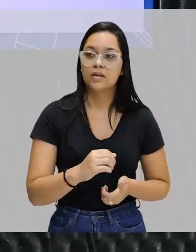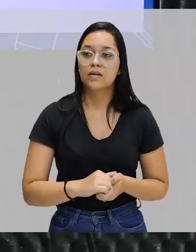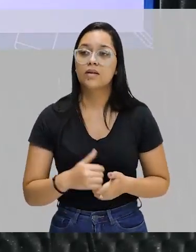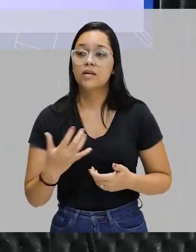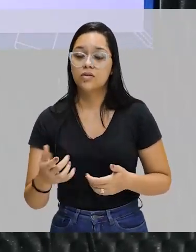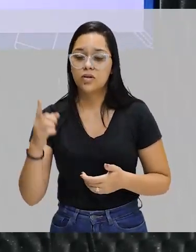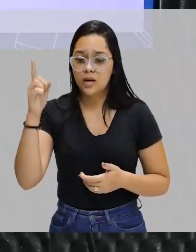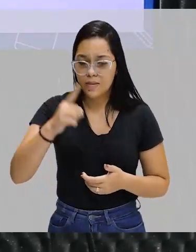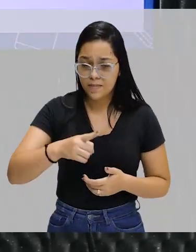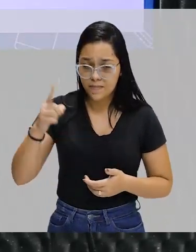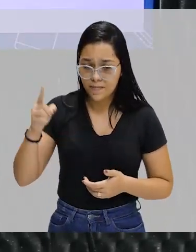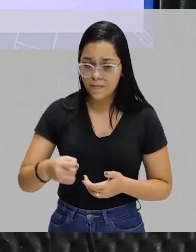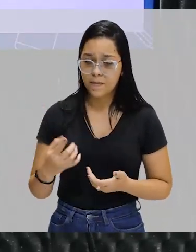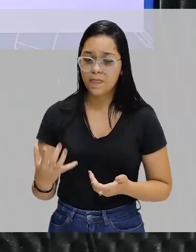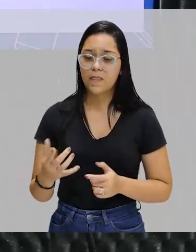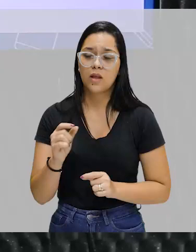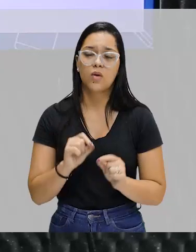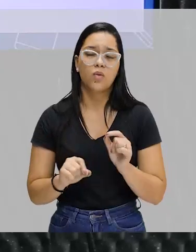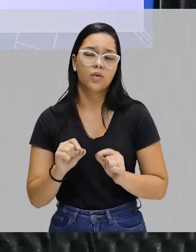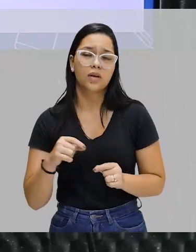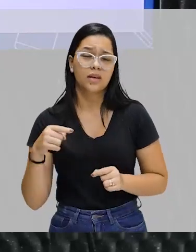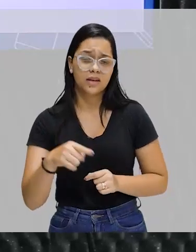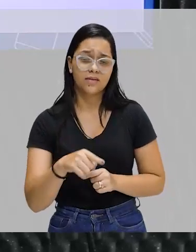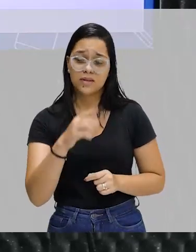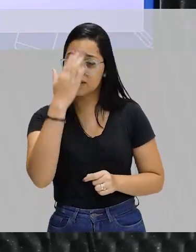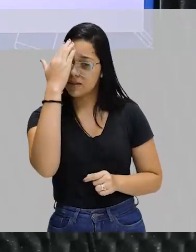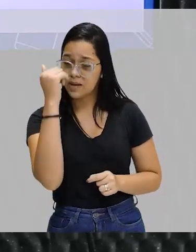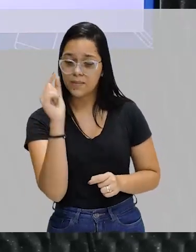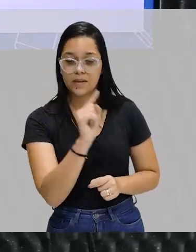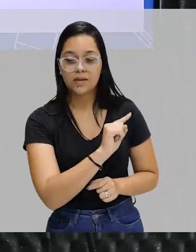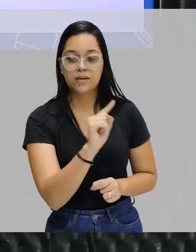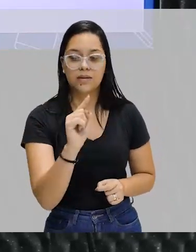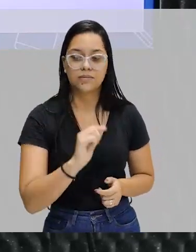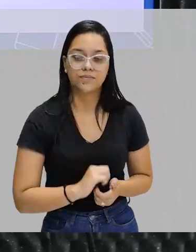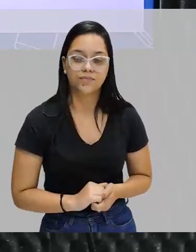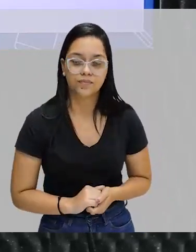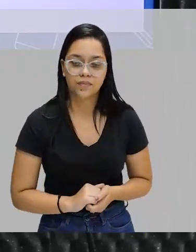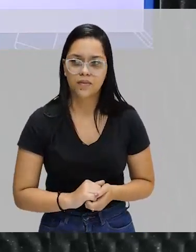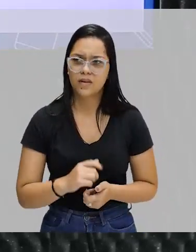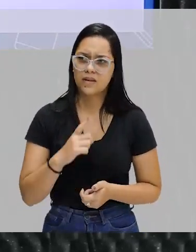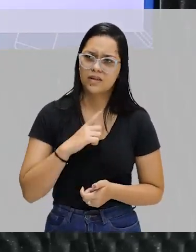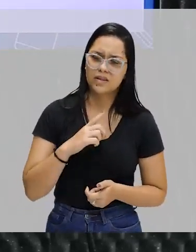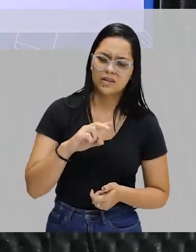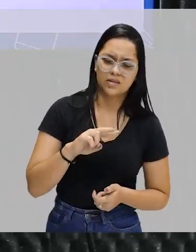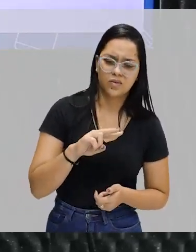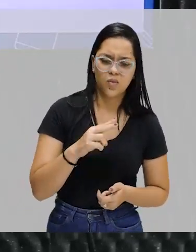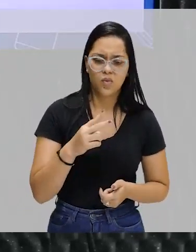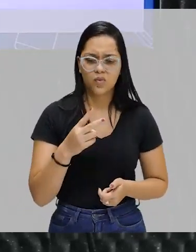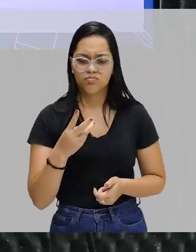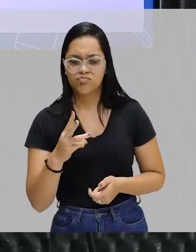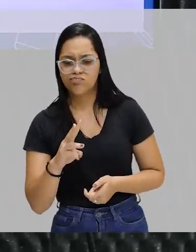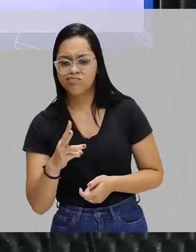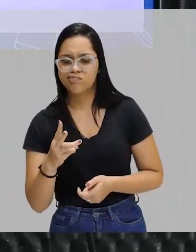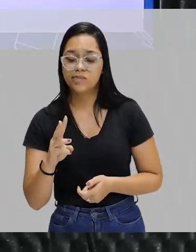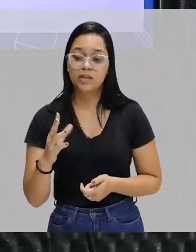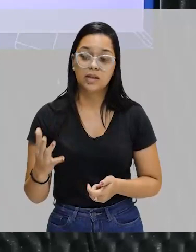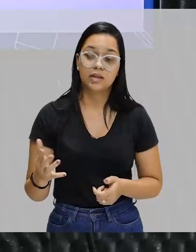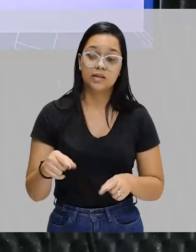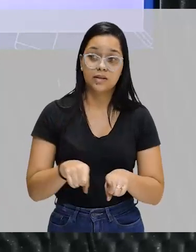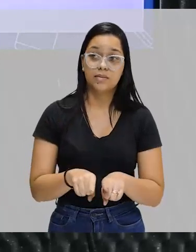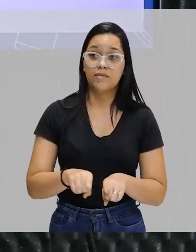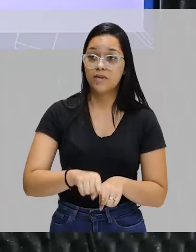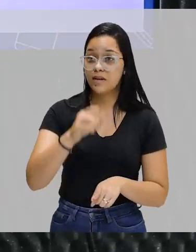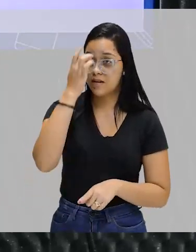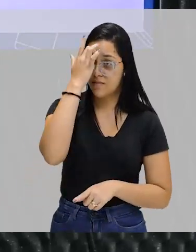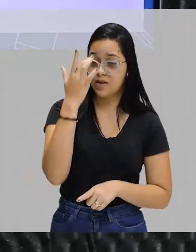Então já elimina as opções daquelas que você sabe que não são. Você vai ficar ali entre 2, 3 no máximo e fica